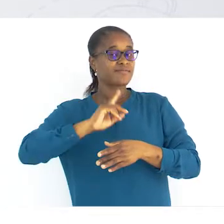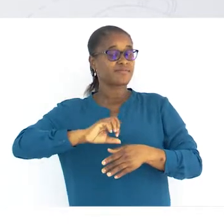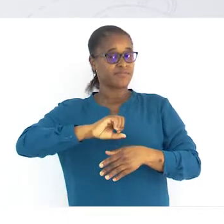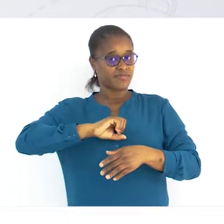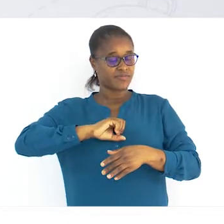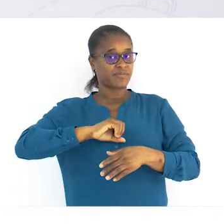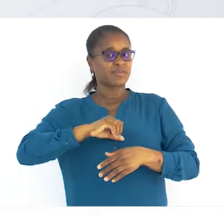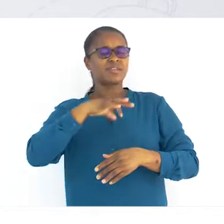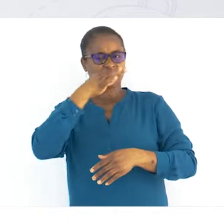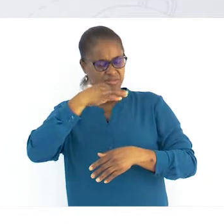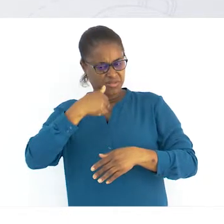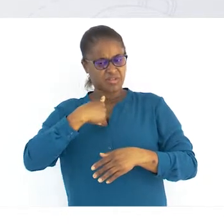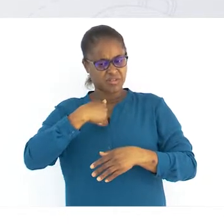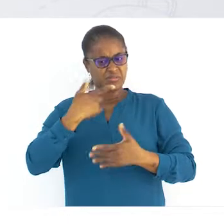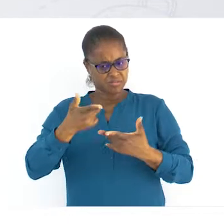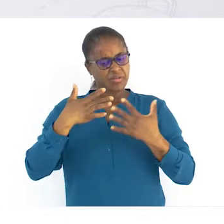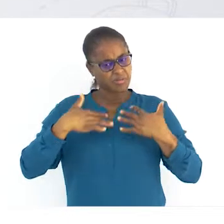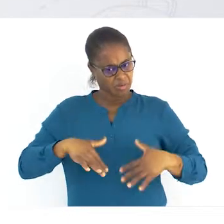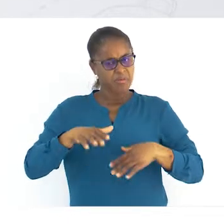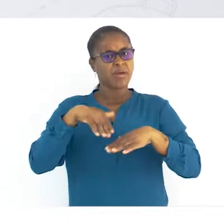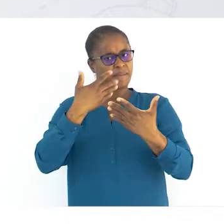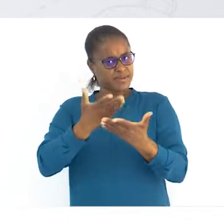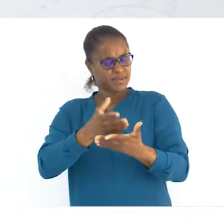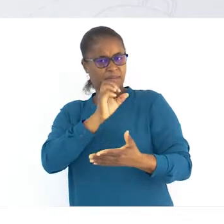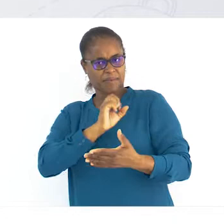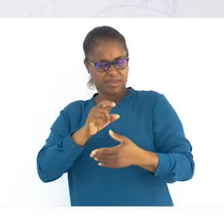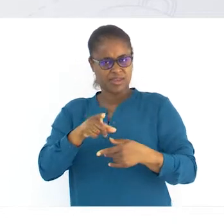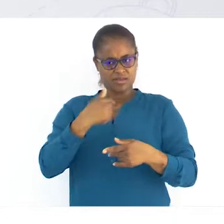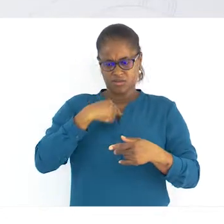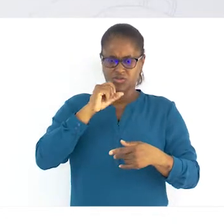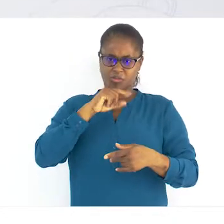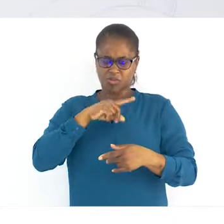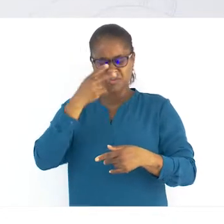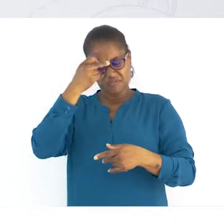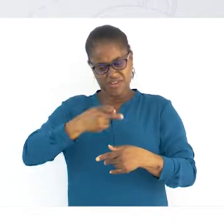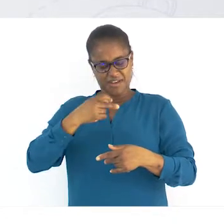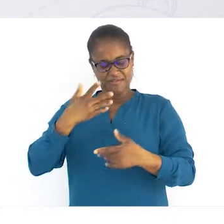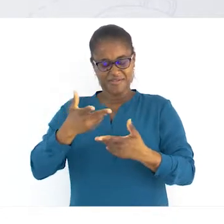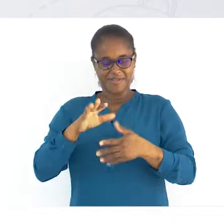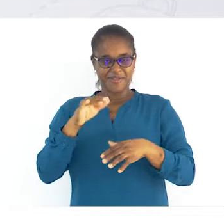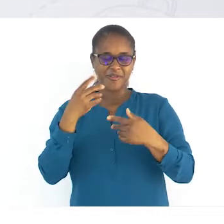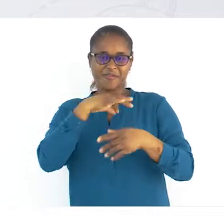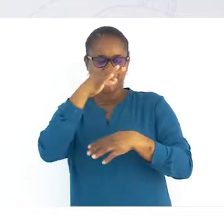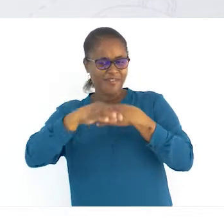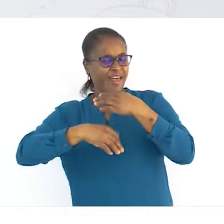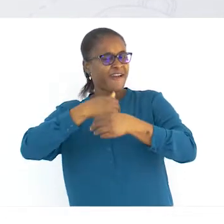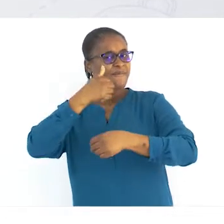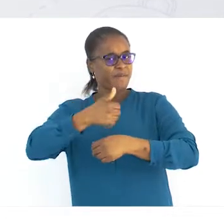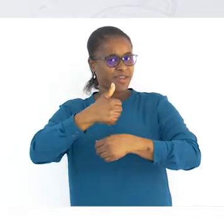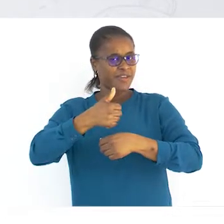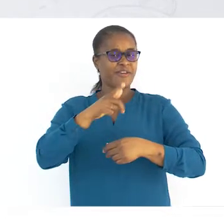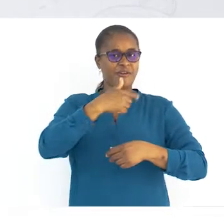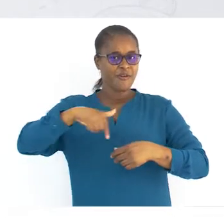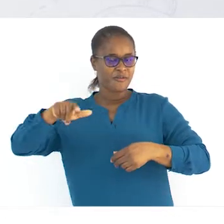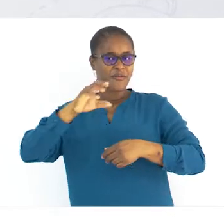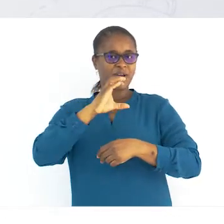jeito para a representação. Não pude ficar indiferente ao elogio. Por isso, fui a um